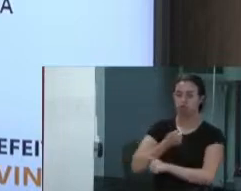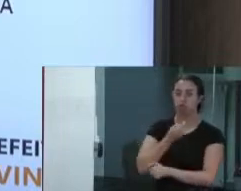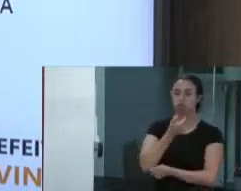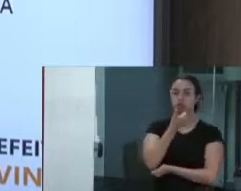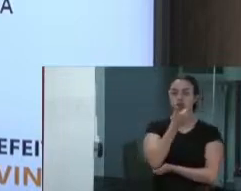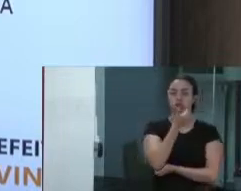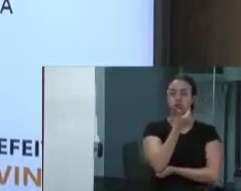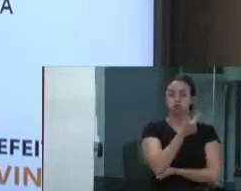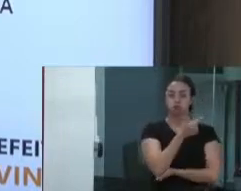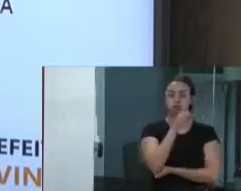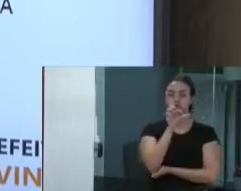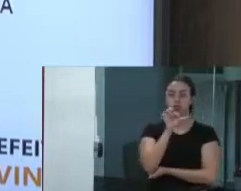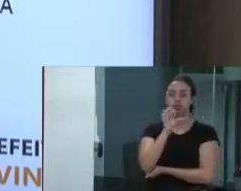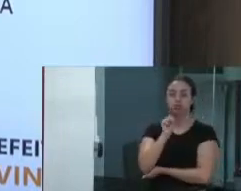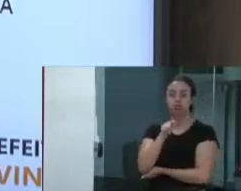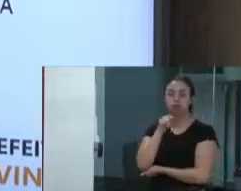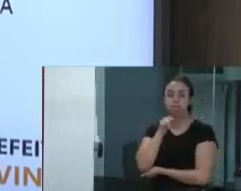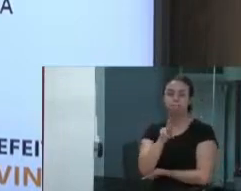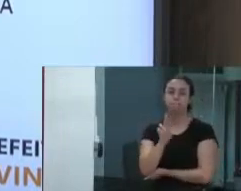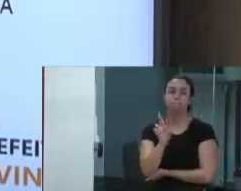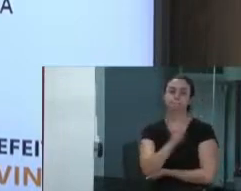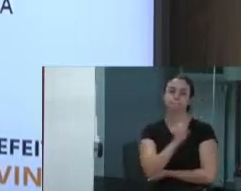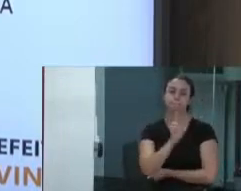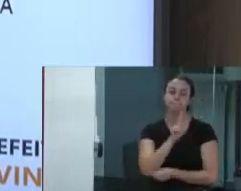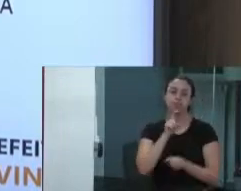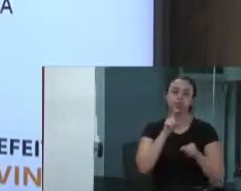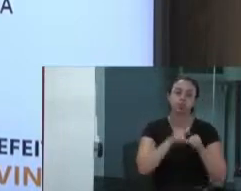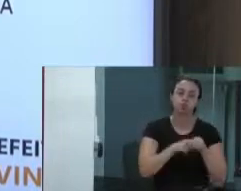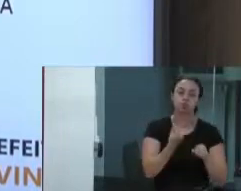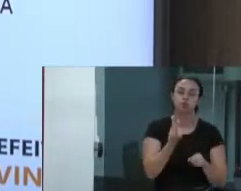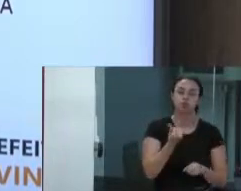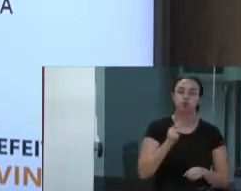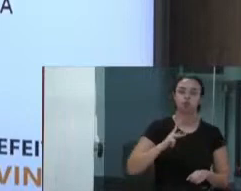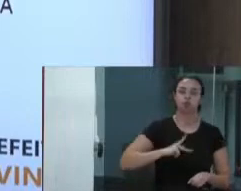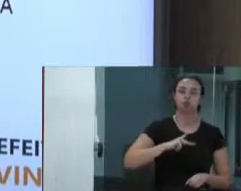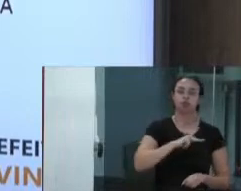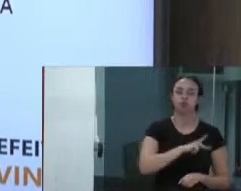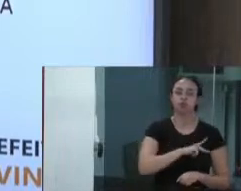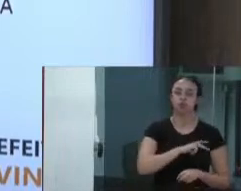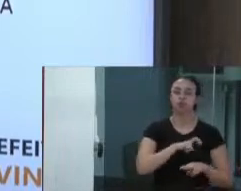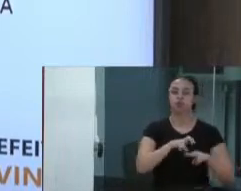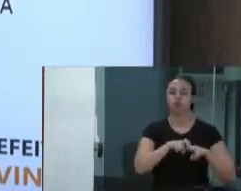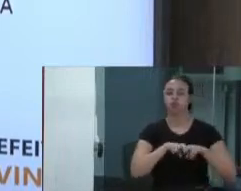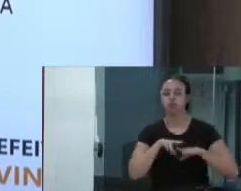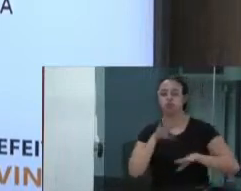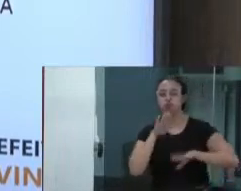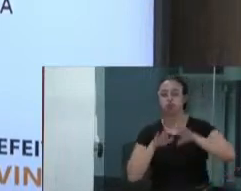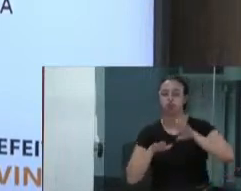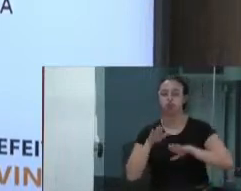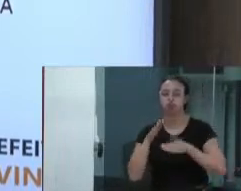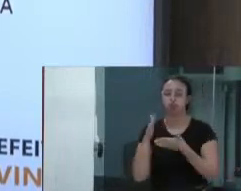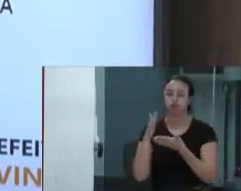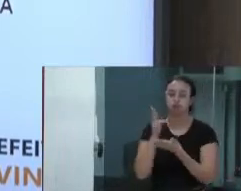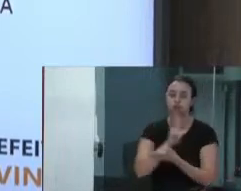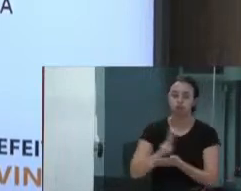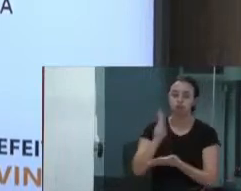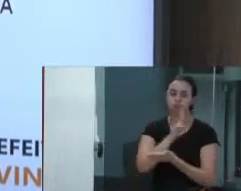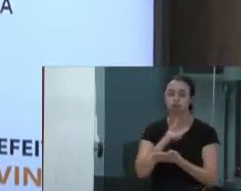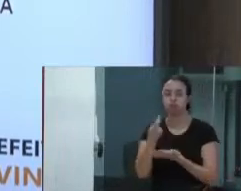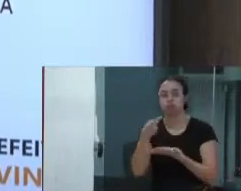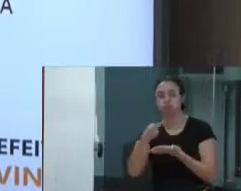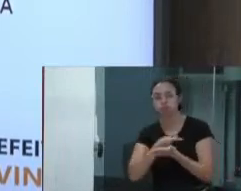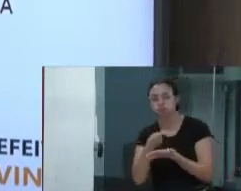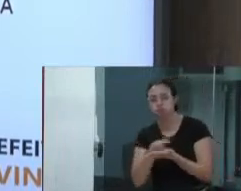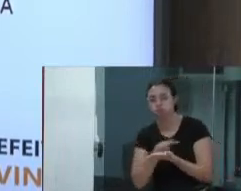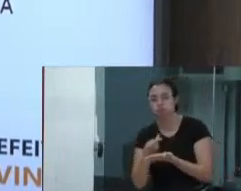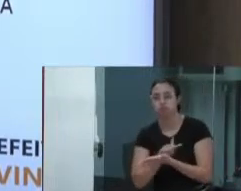298 mil reais que foi retornado para os cofres públicos, né, por alguma utilização indevida ou